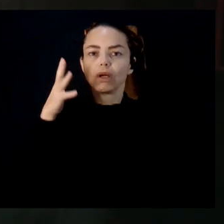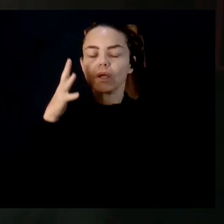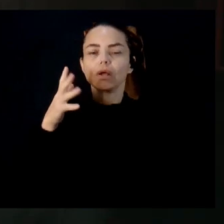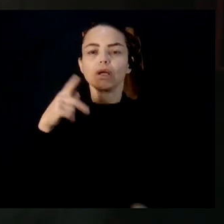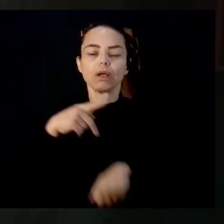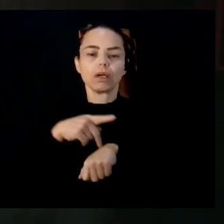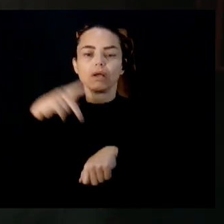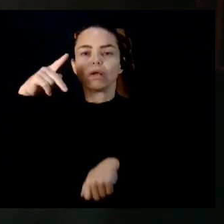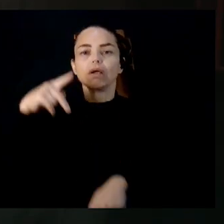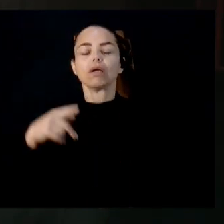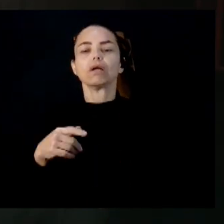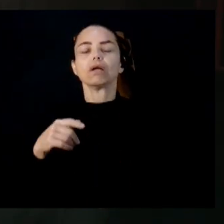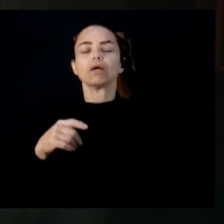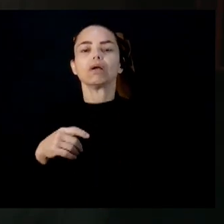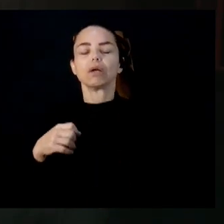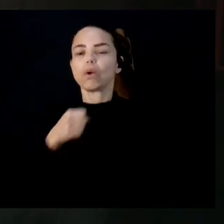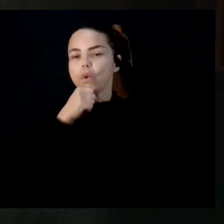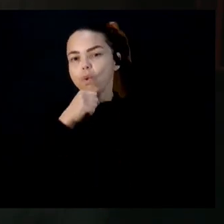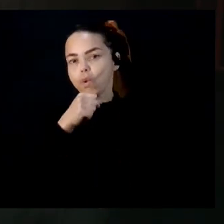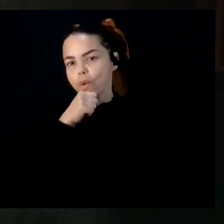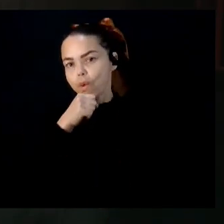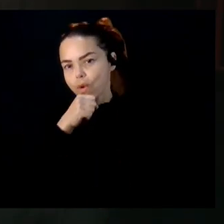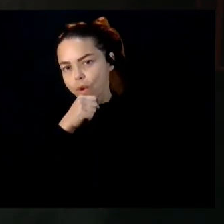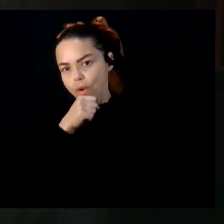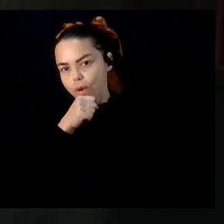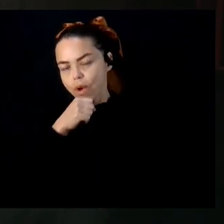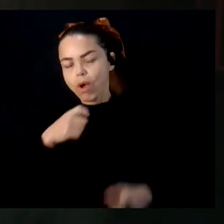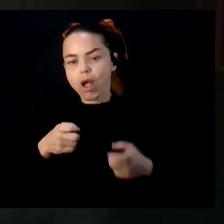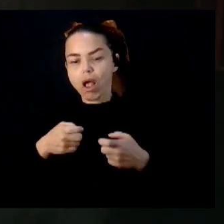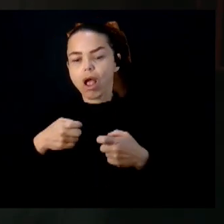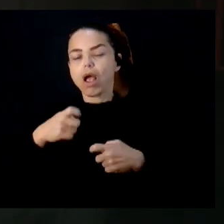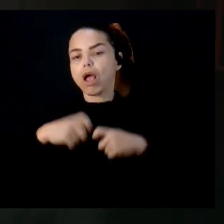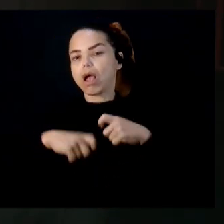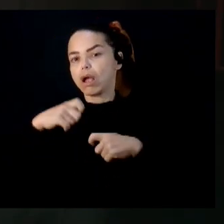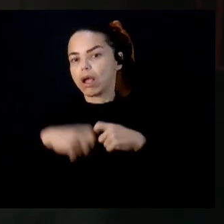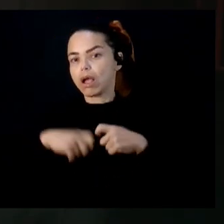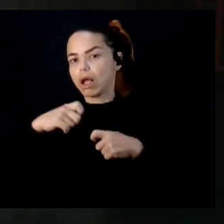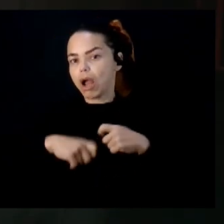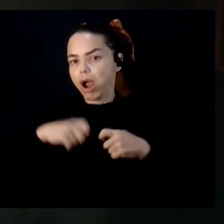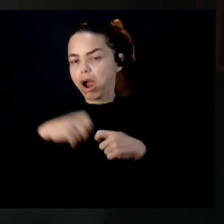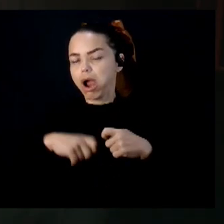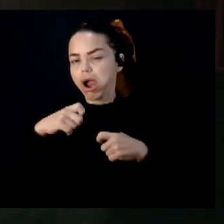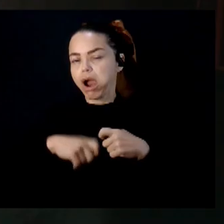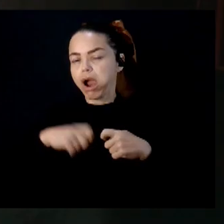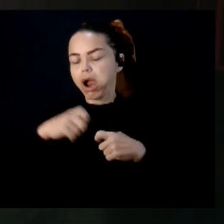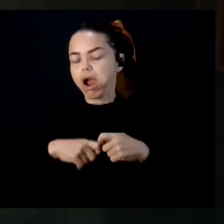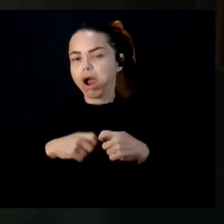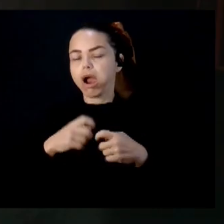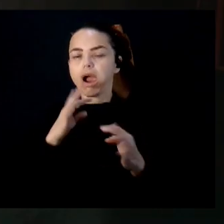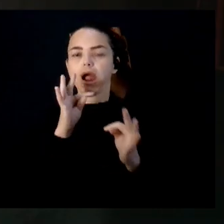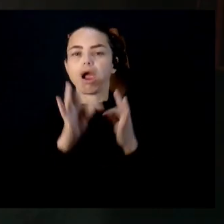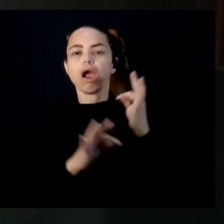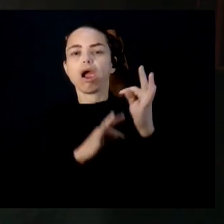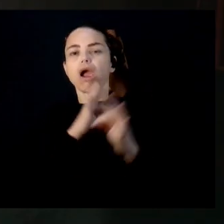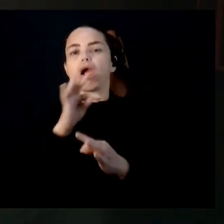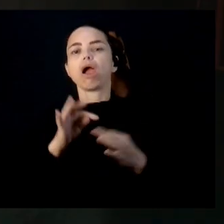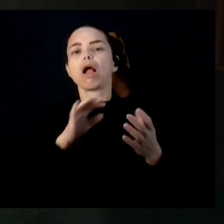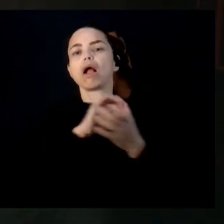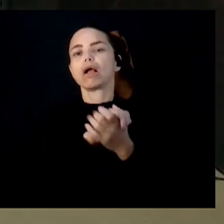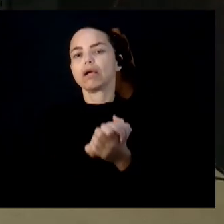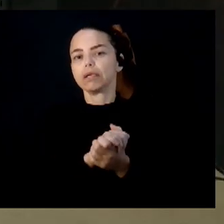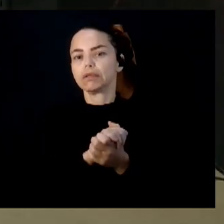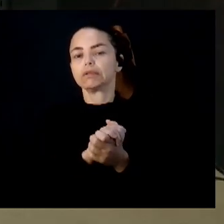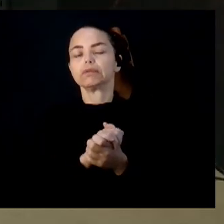em geriatria e gerontologia, em sexologia, especialista em terapia sistêmica de casal e